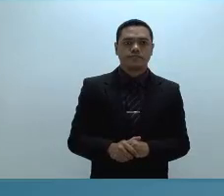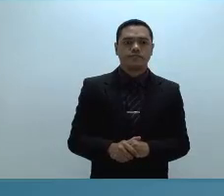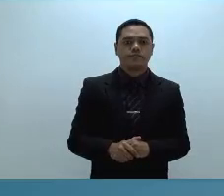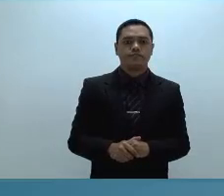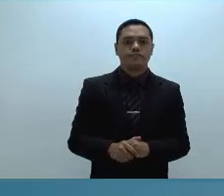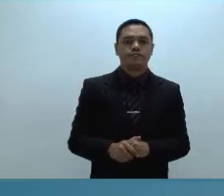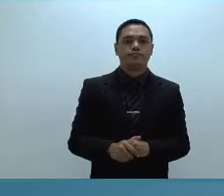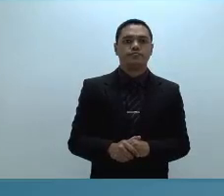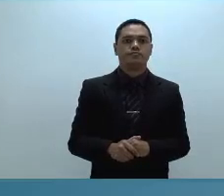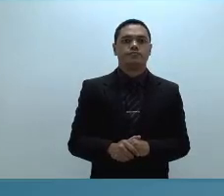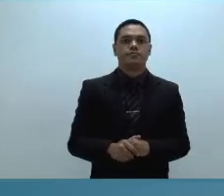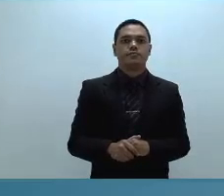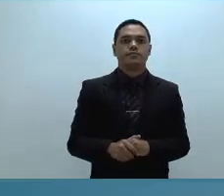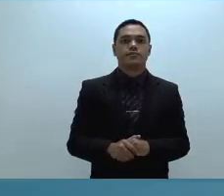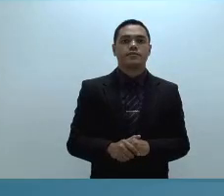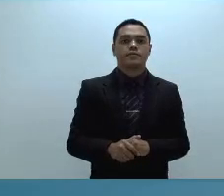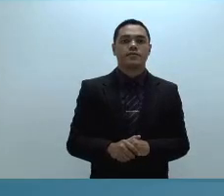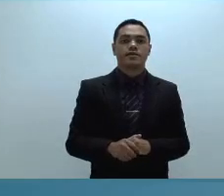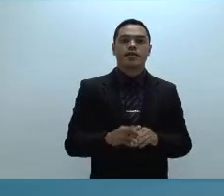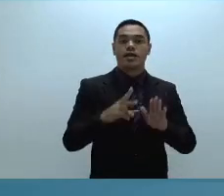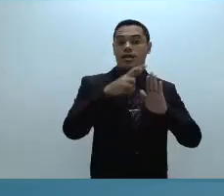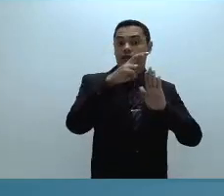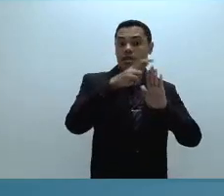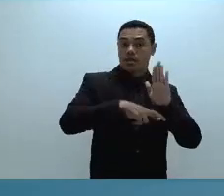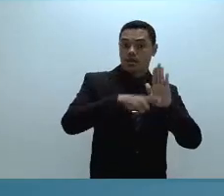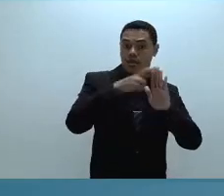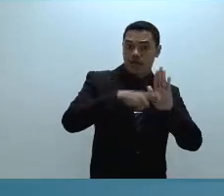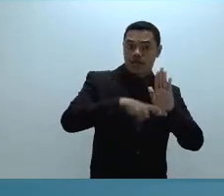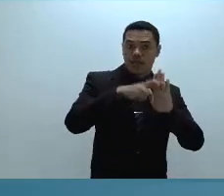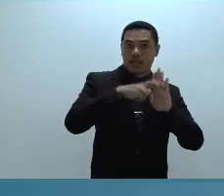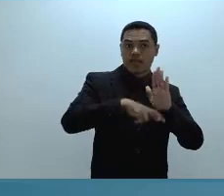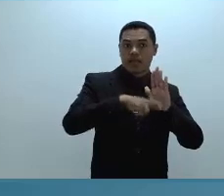Que a regra é iniciativa